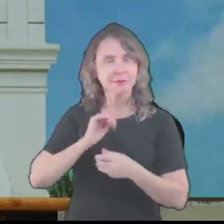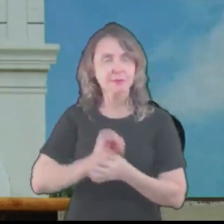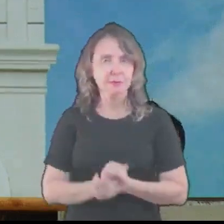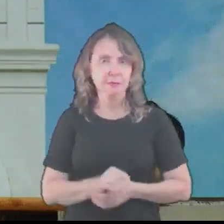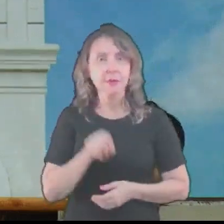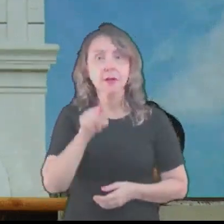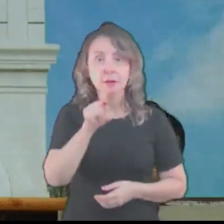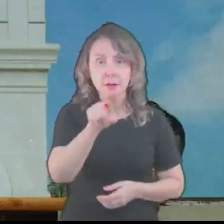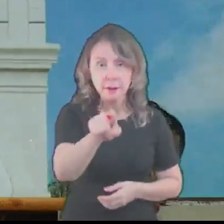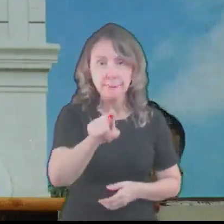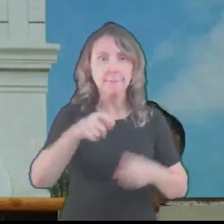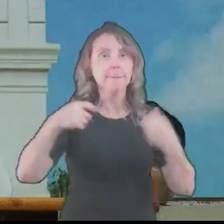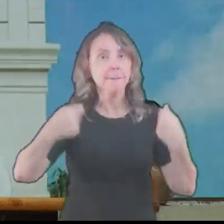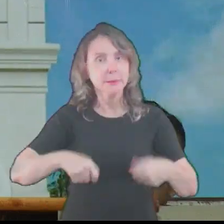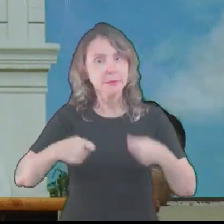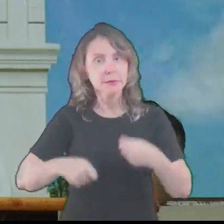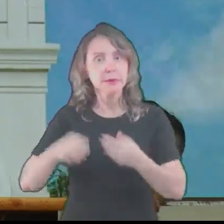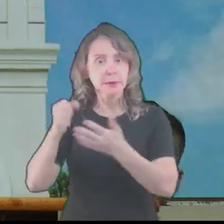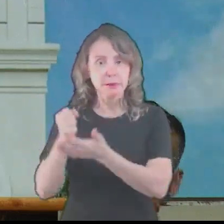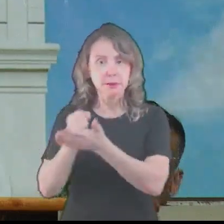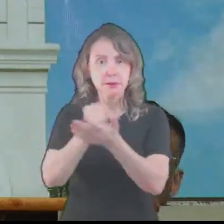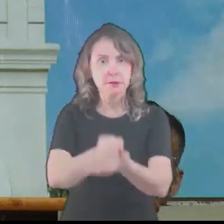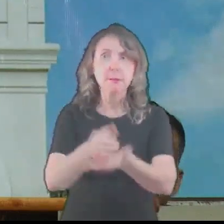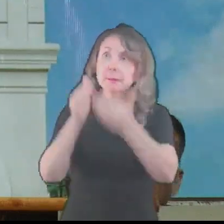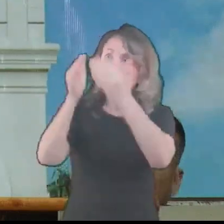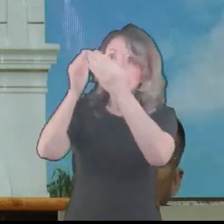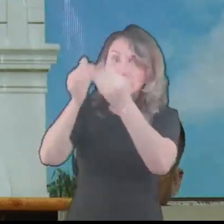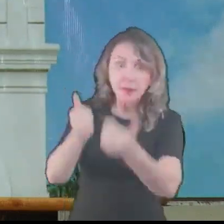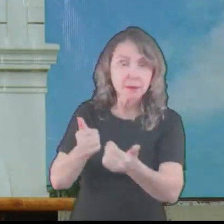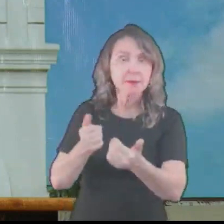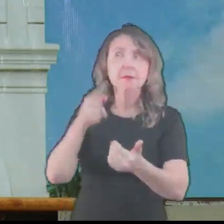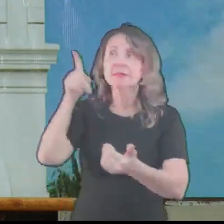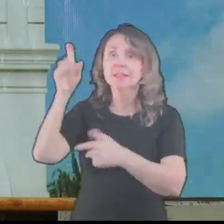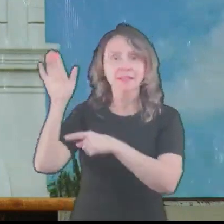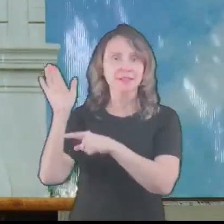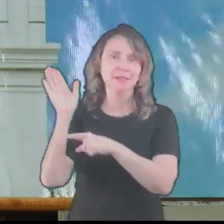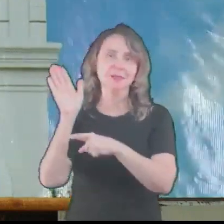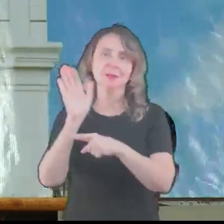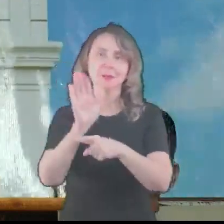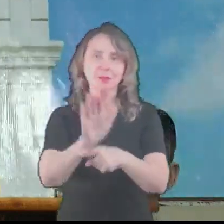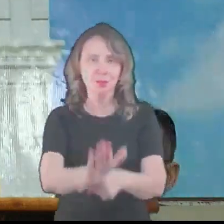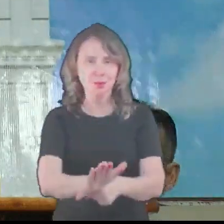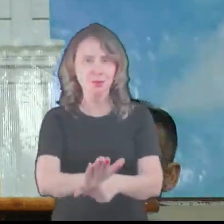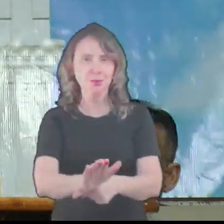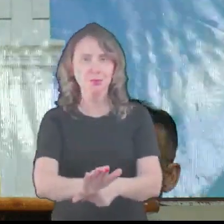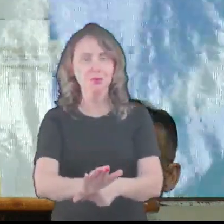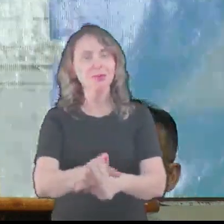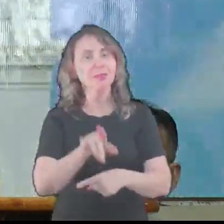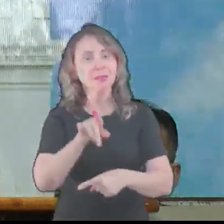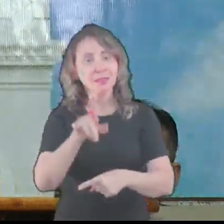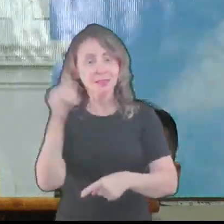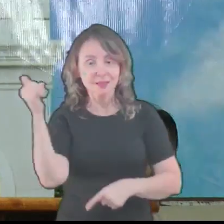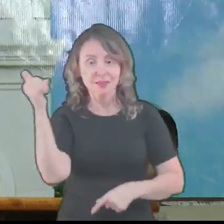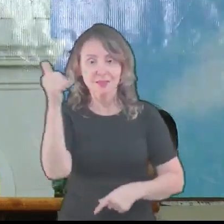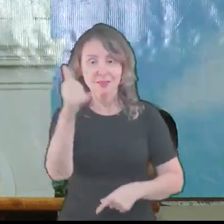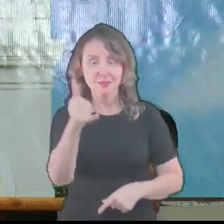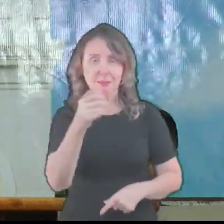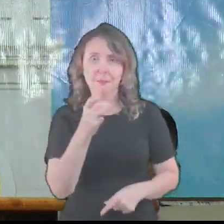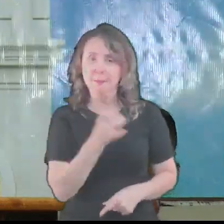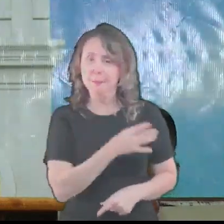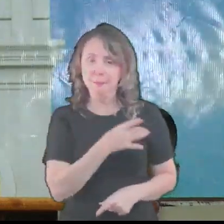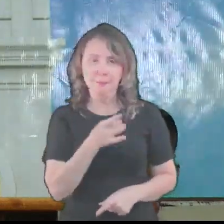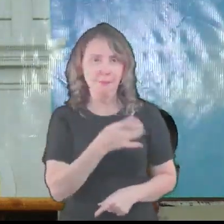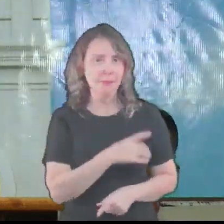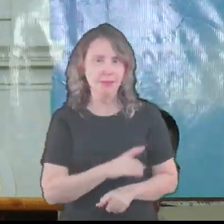ajuda nesta noite, clama a ele, que ele é aquele que te ajuda, te esforça e diz para você: não tem mais